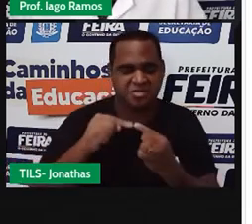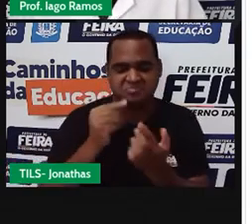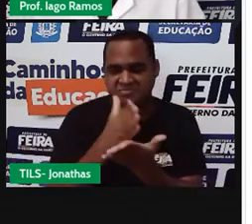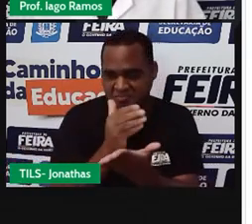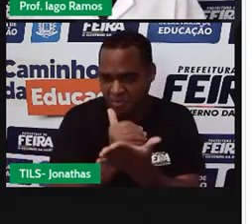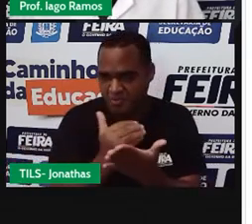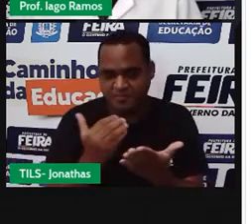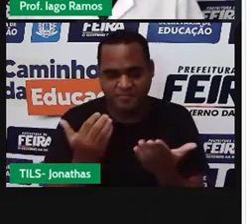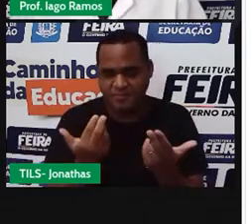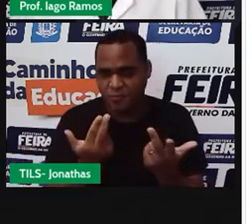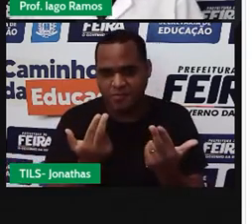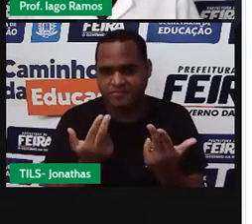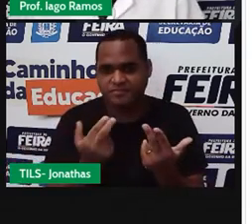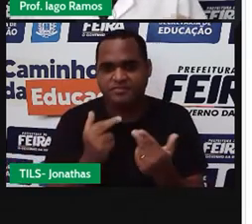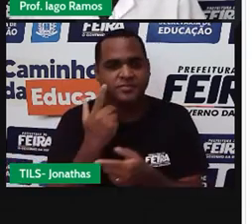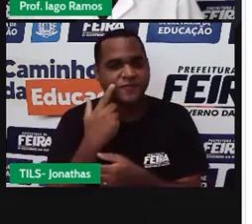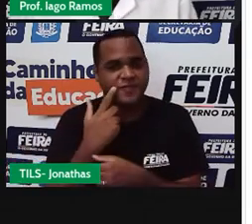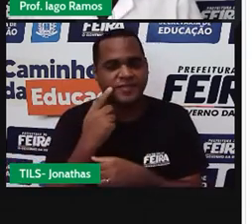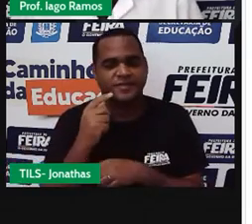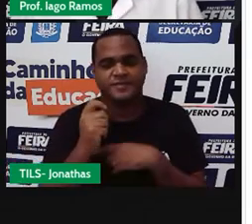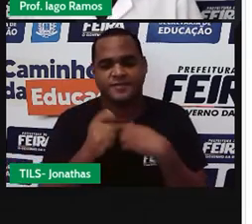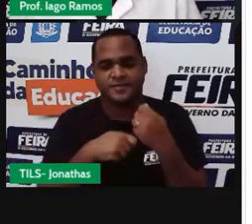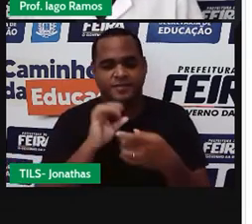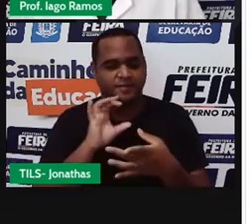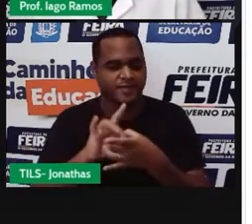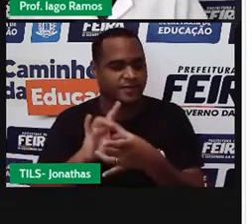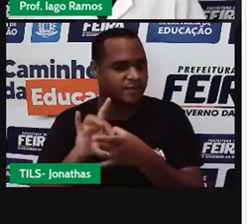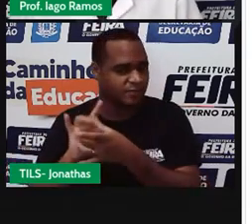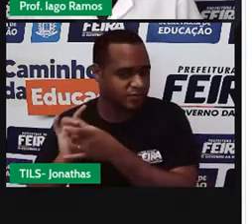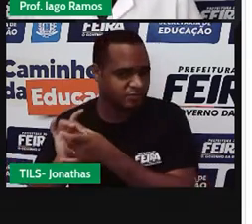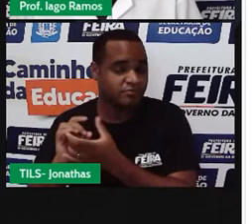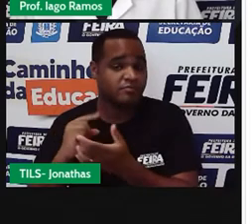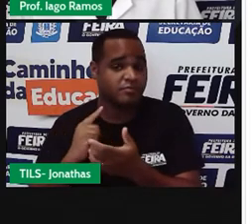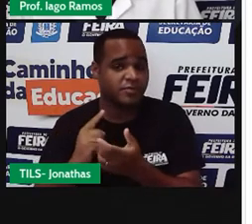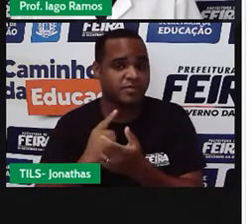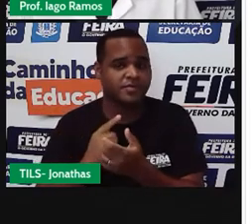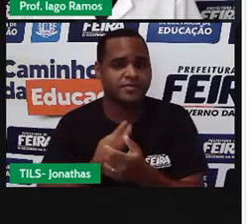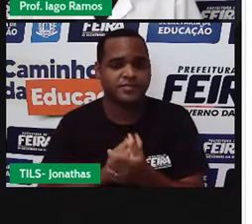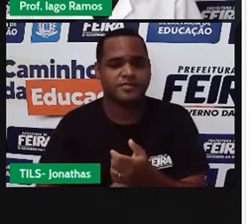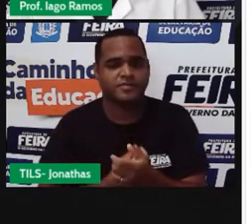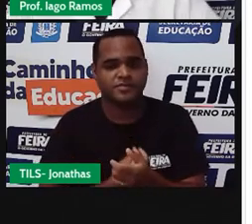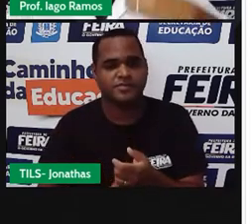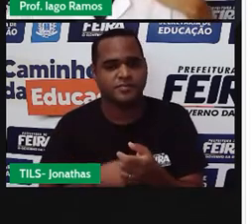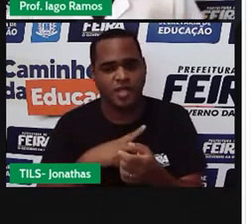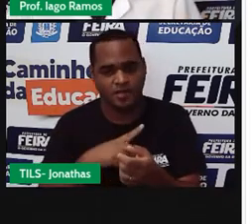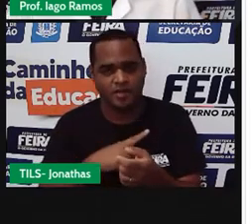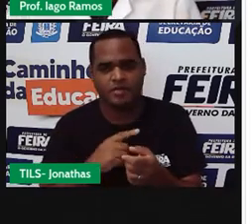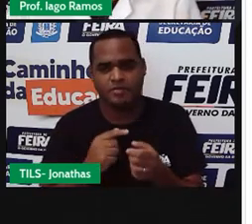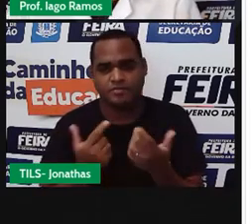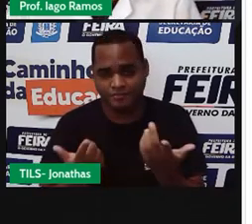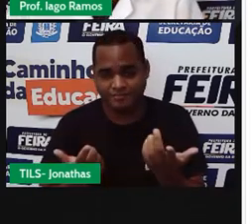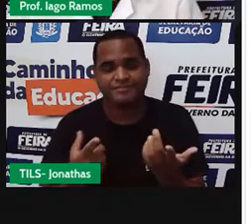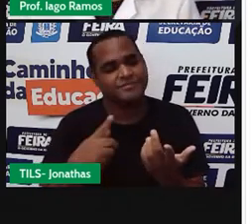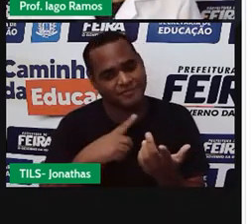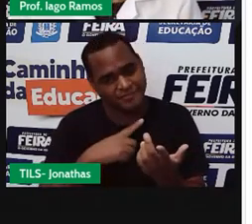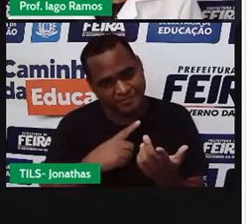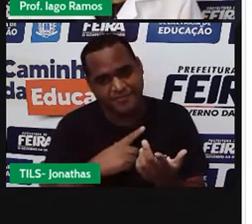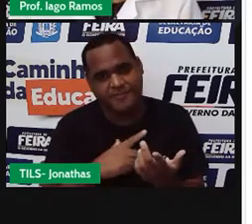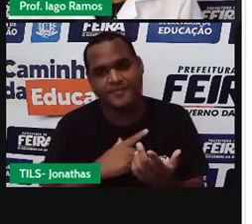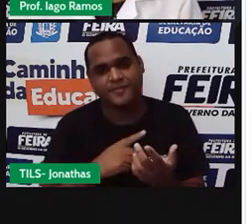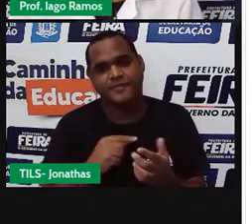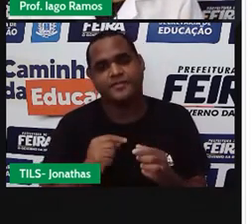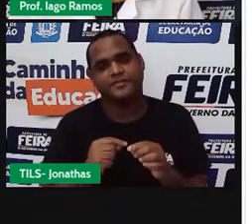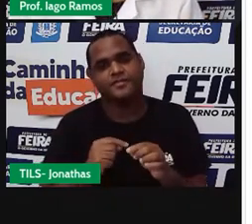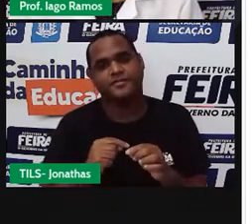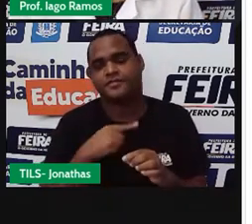Olha primeiro se te ensinar de associação essa expressão tem sinais de associação tem e tem